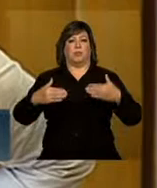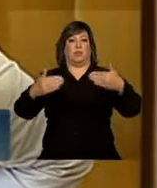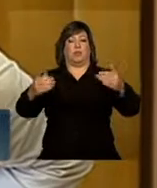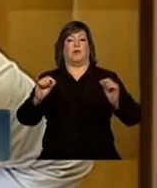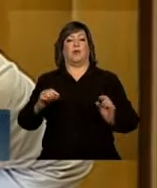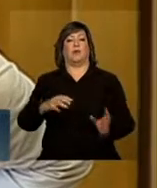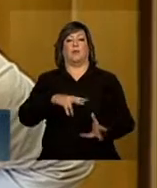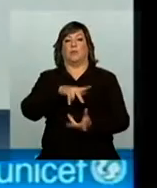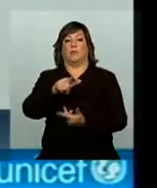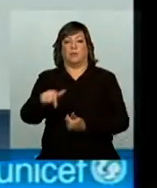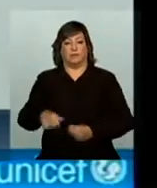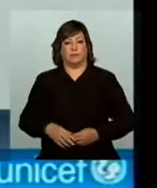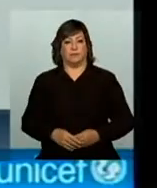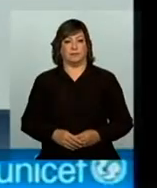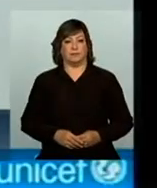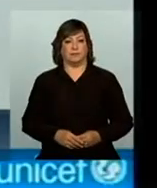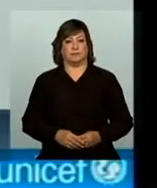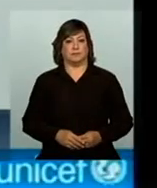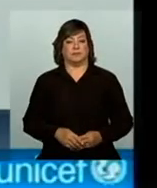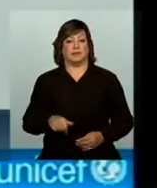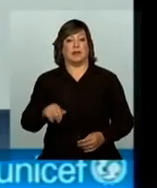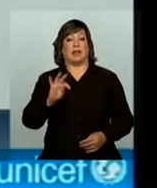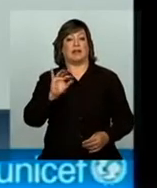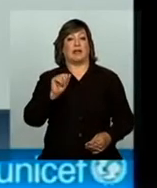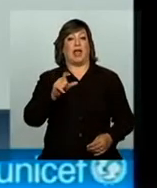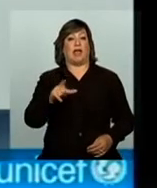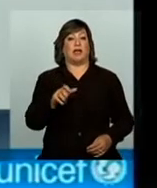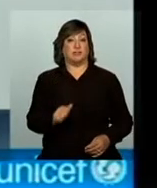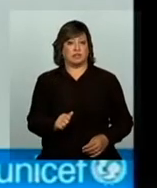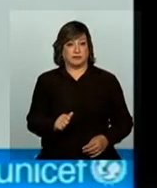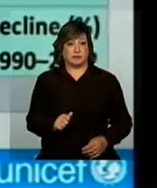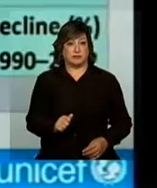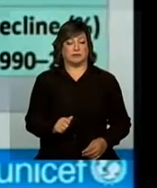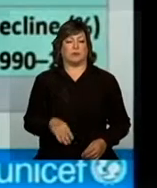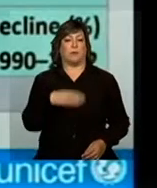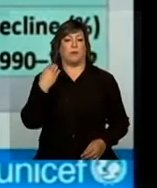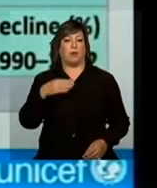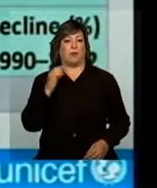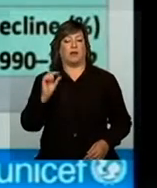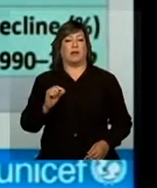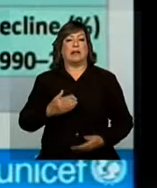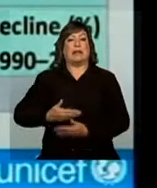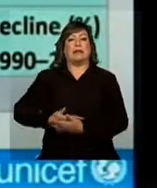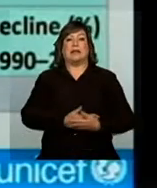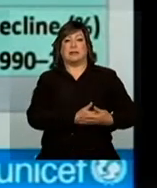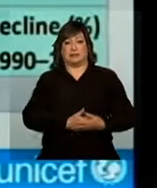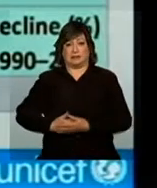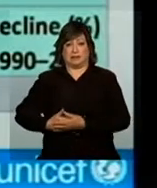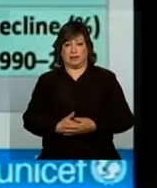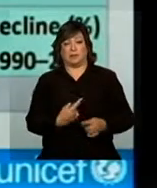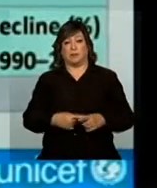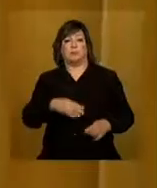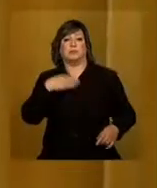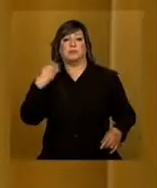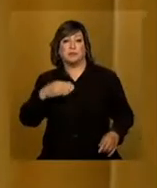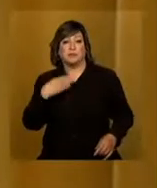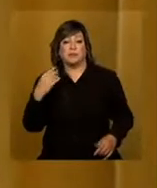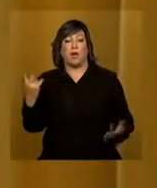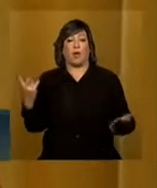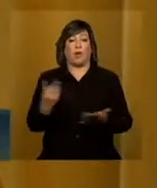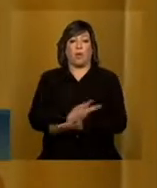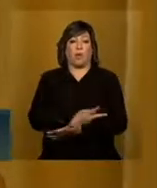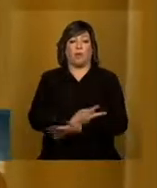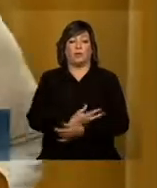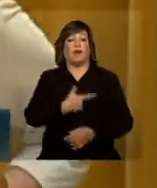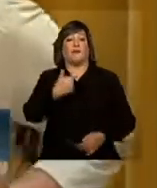alcançados. Mais uma. A taxa de mortalidade neonatal. A gente vai falar um pouco que é aquela mortalidade que ocorre nos